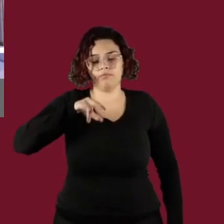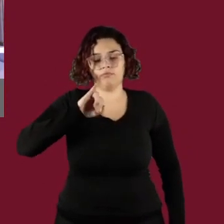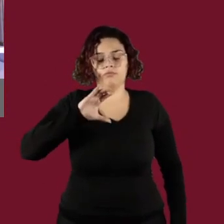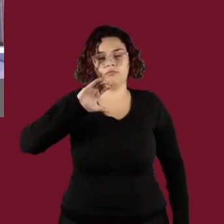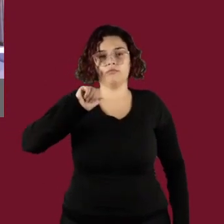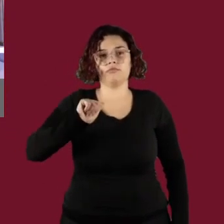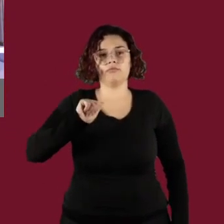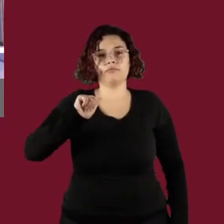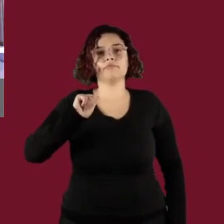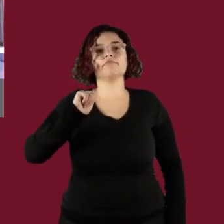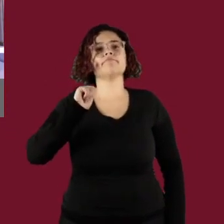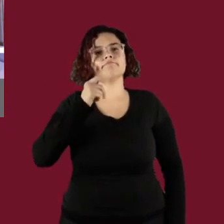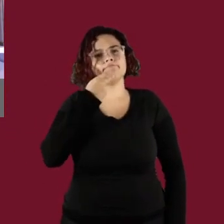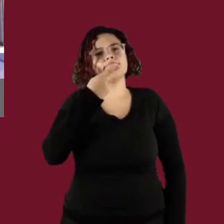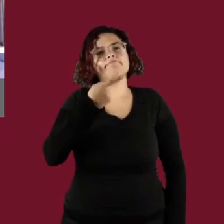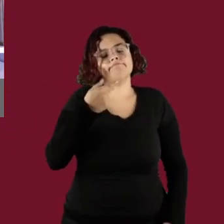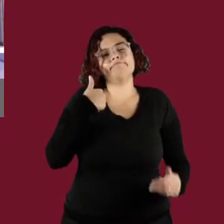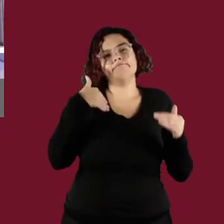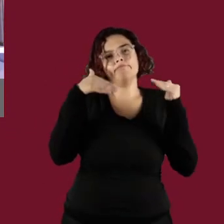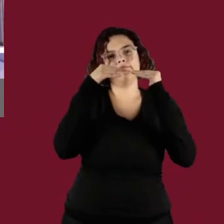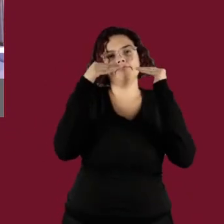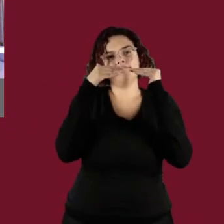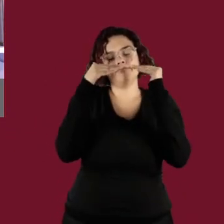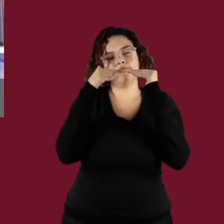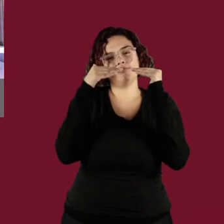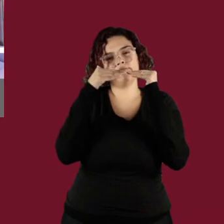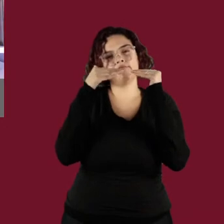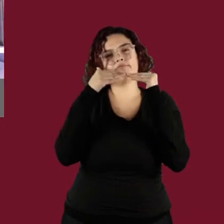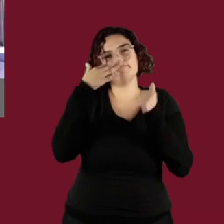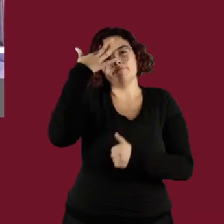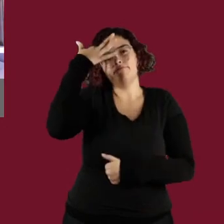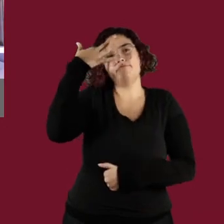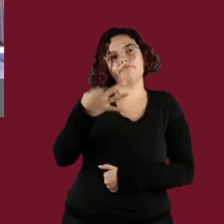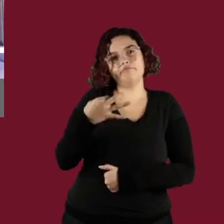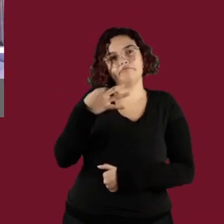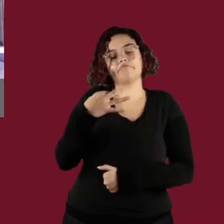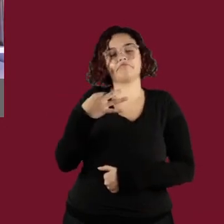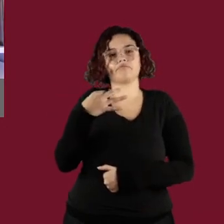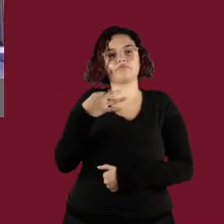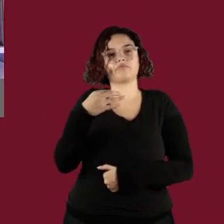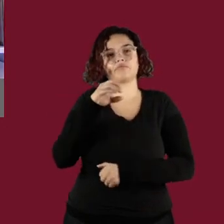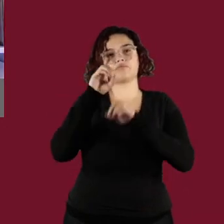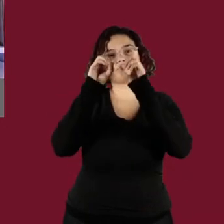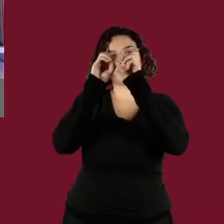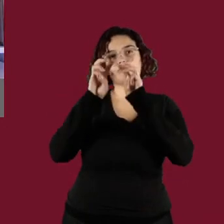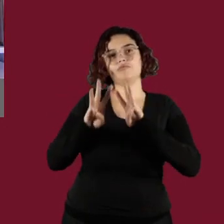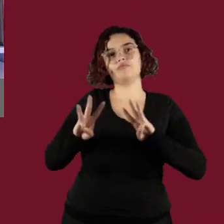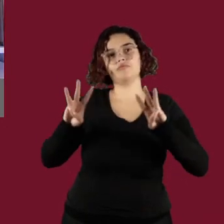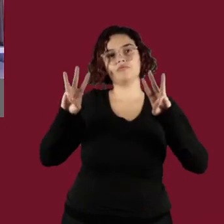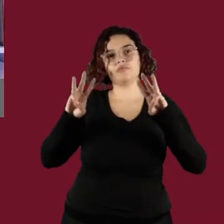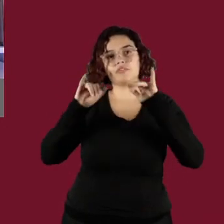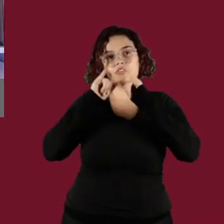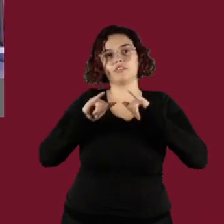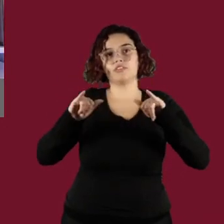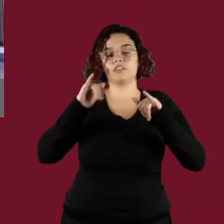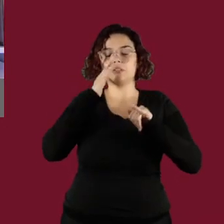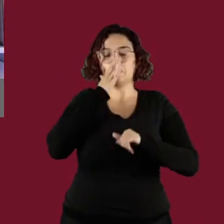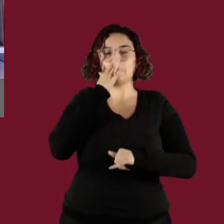apareceu primeiro nas publicações da ONU News em termos de redes